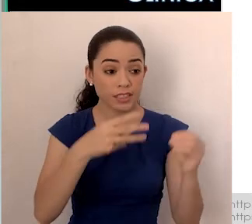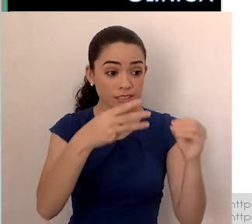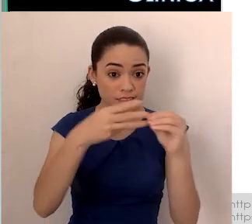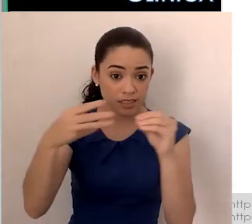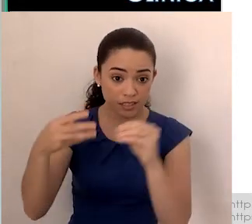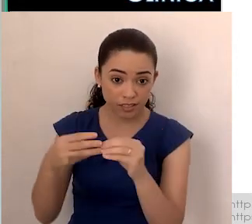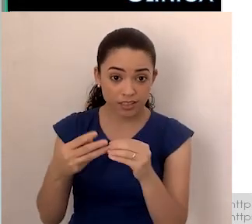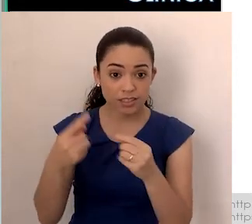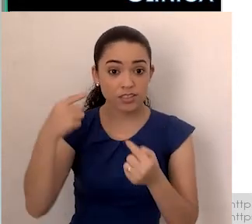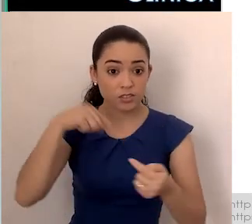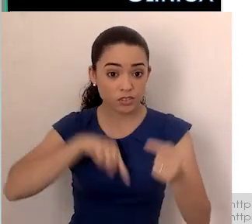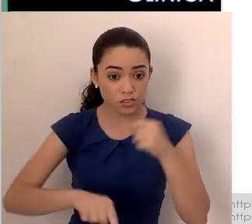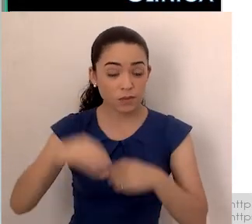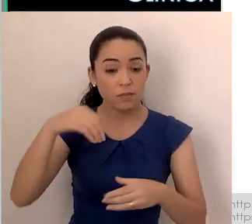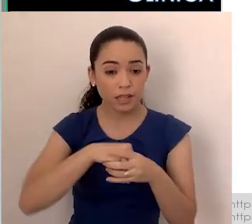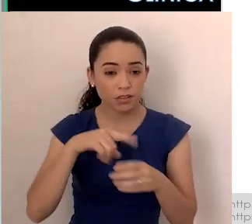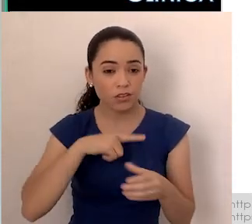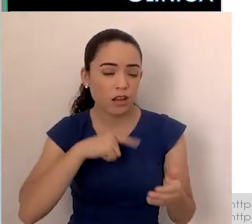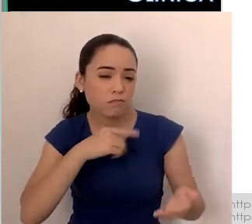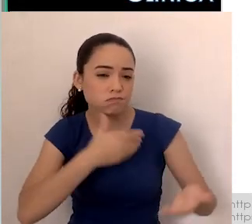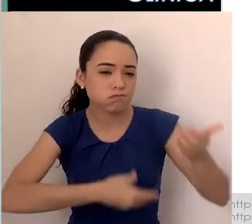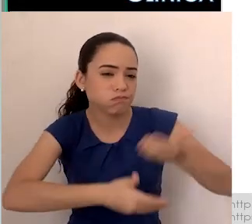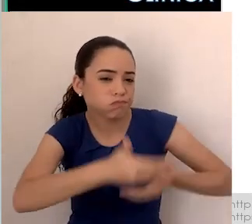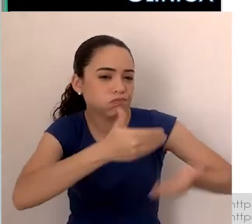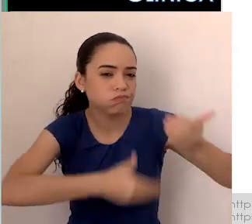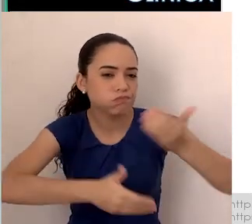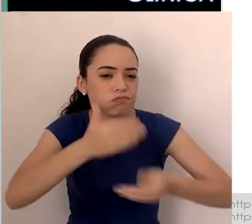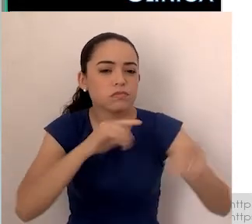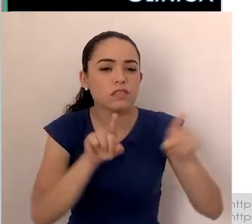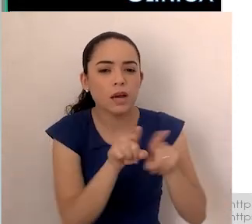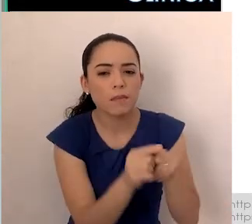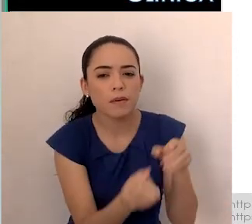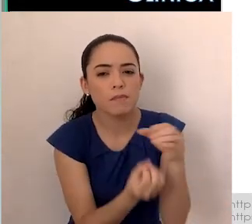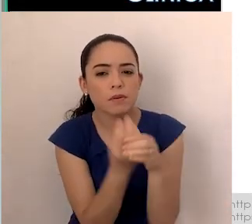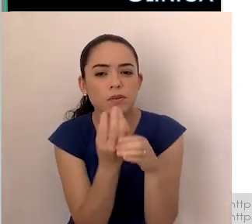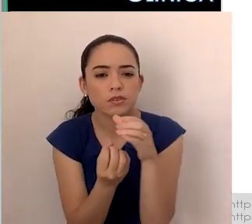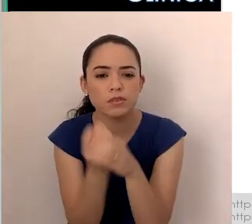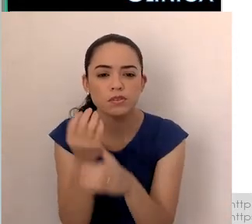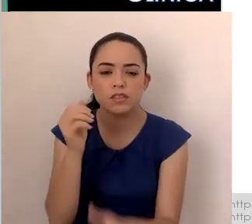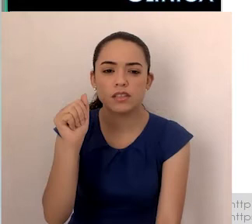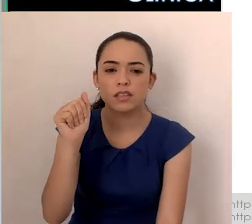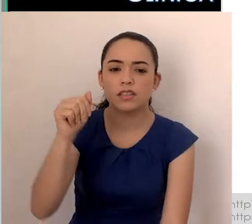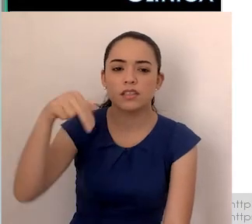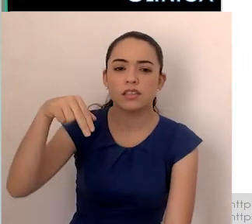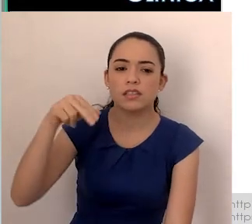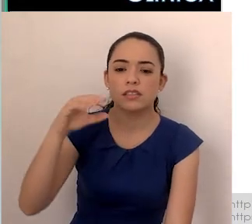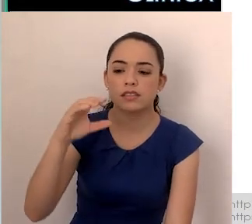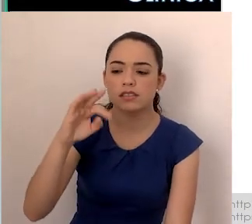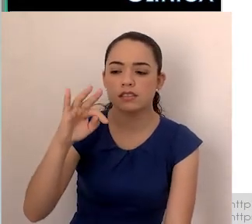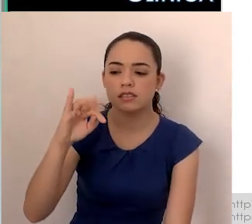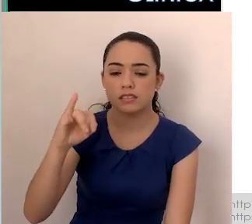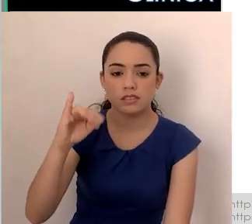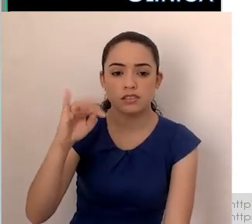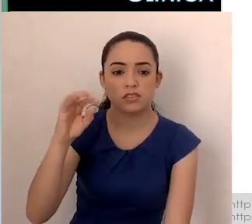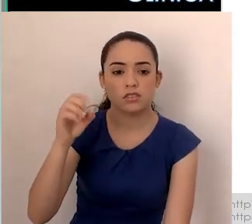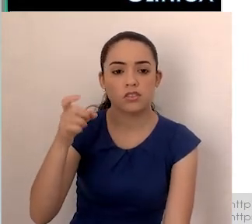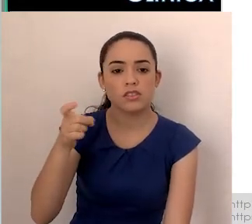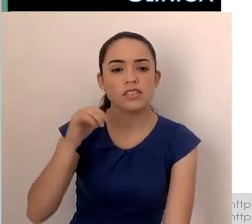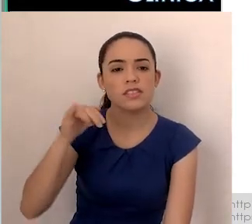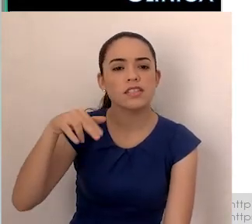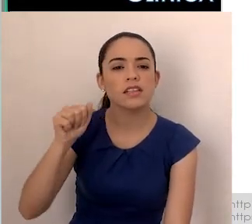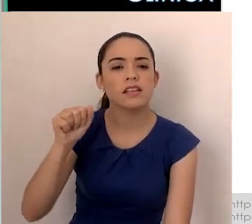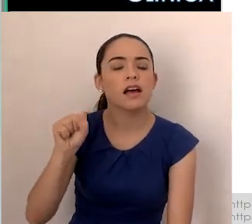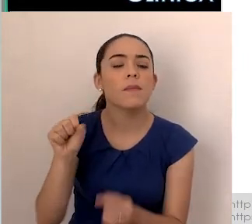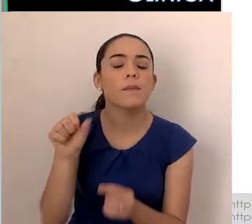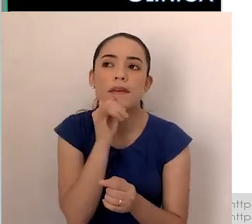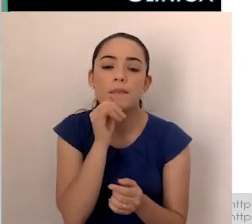killers. Ambas as células de ambos os sistemas interagem entre si e interferem na produção de adipocinas, que